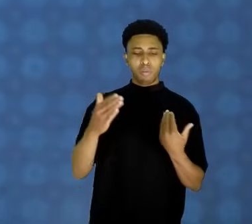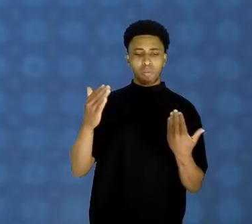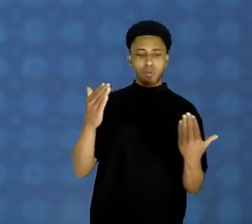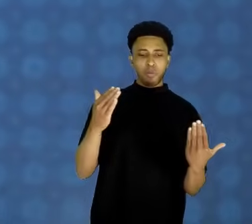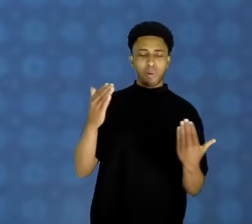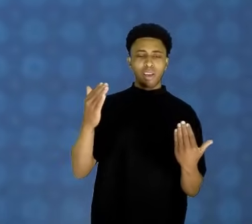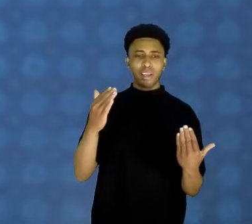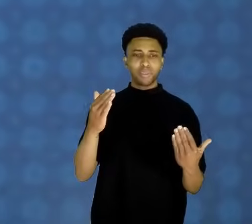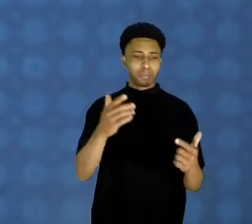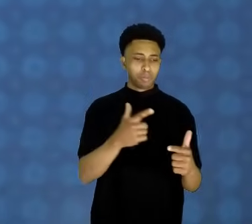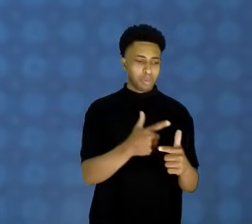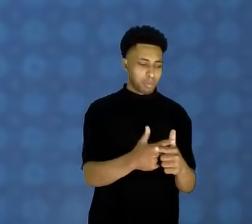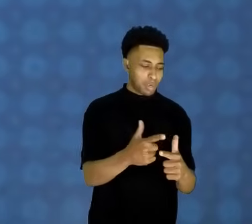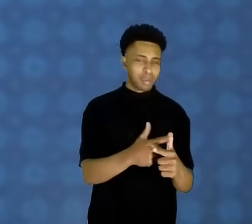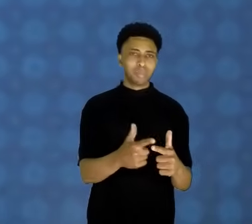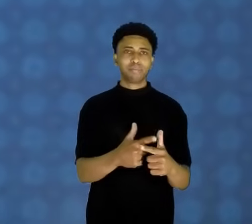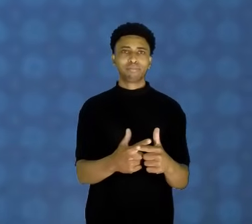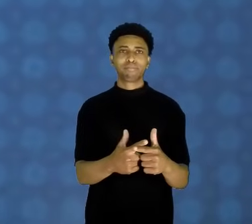alguém indesejável?